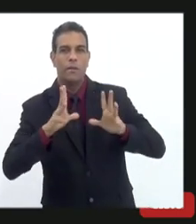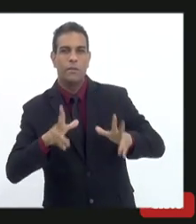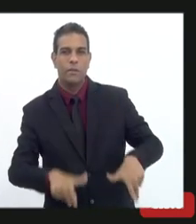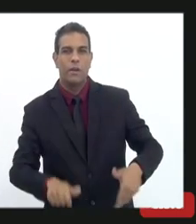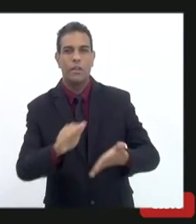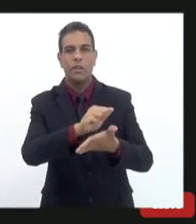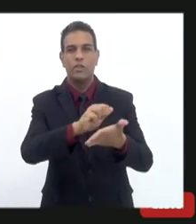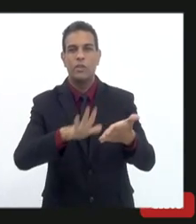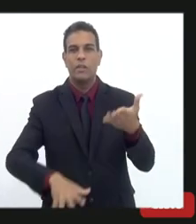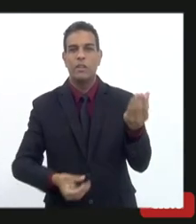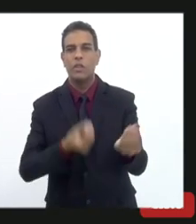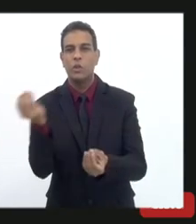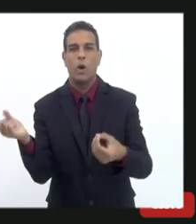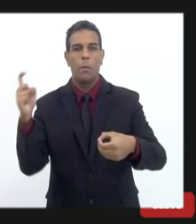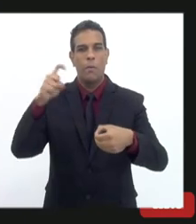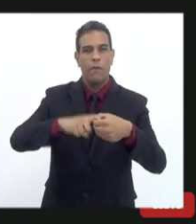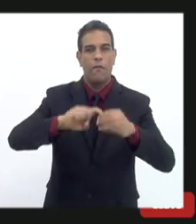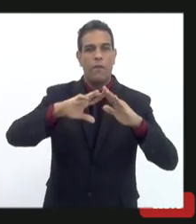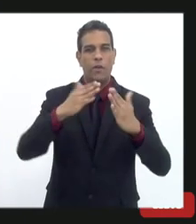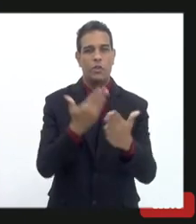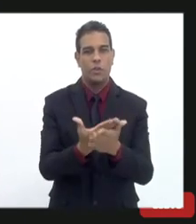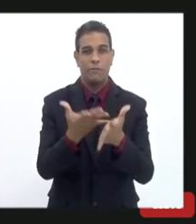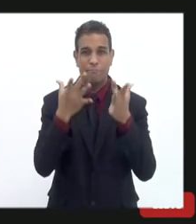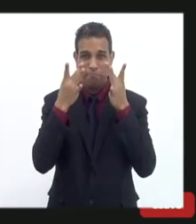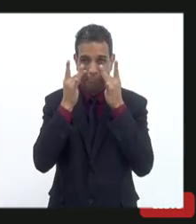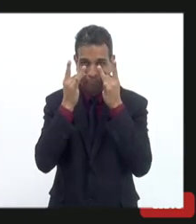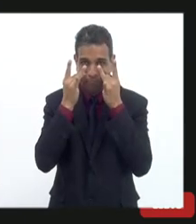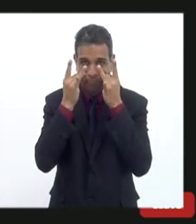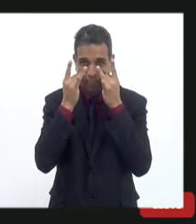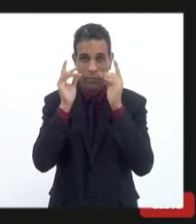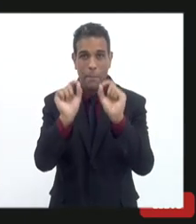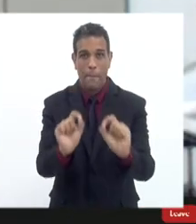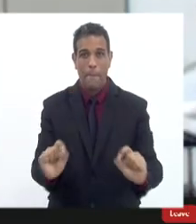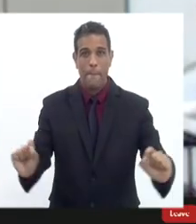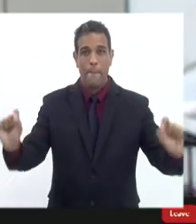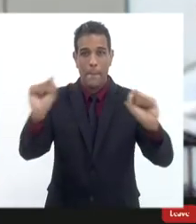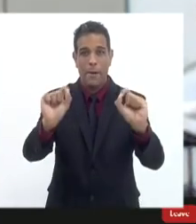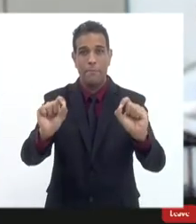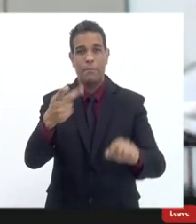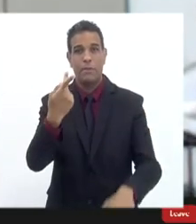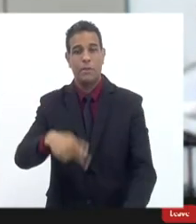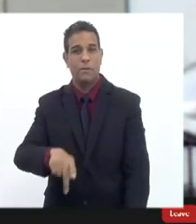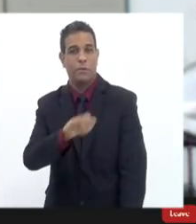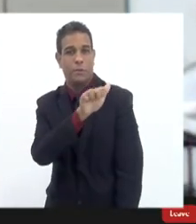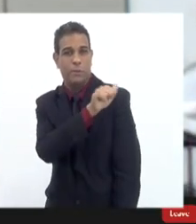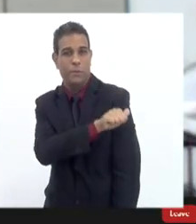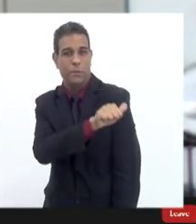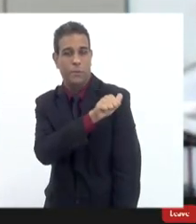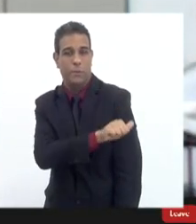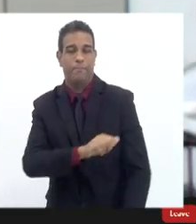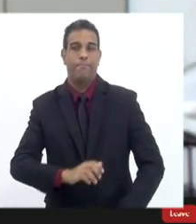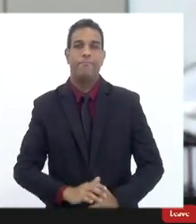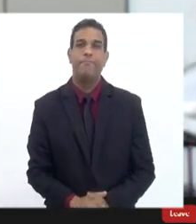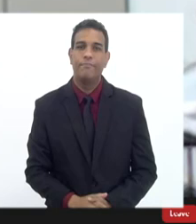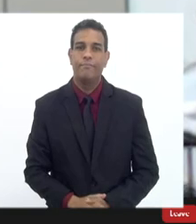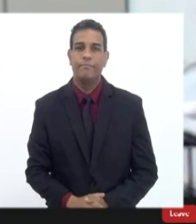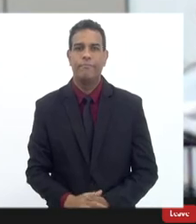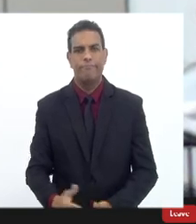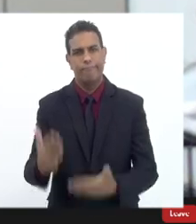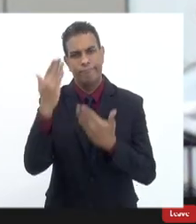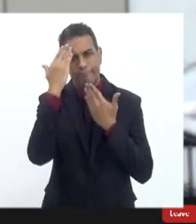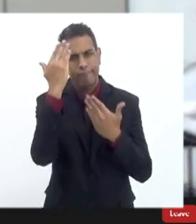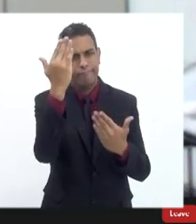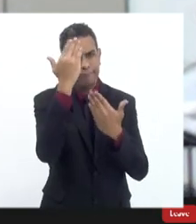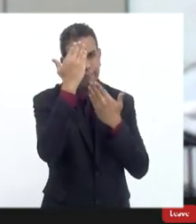pedagógicas para o retorno das atividades presenciais na rede estadual de ensino do Estado do Rio de Janeiro. A gente